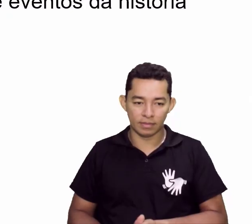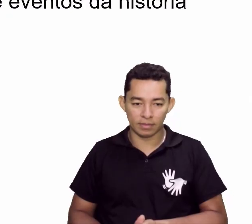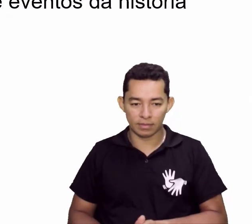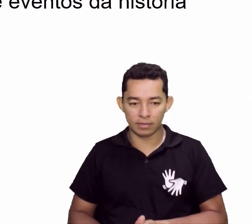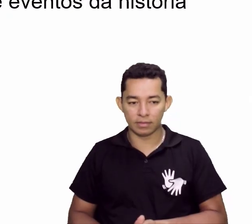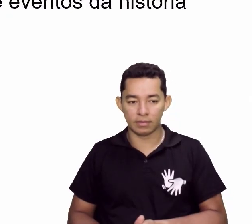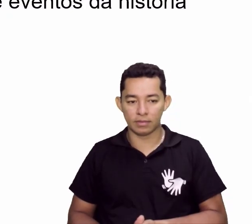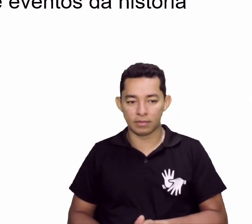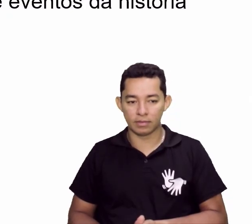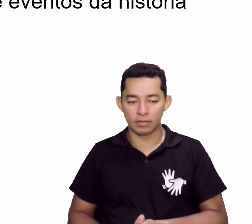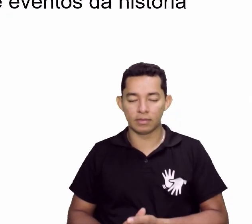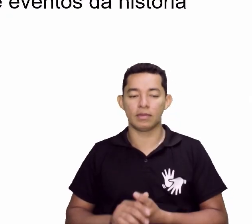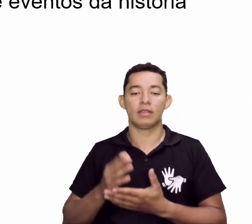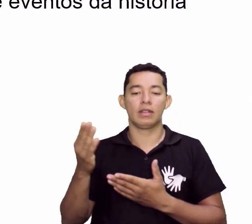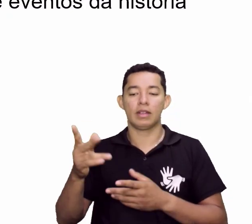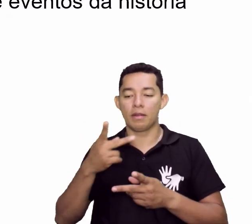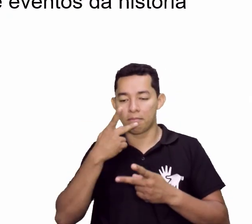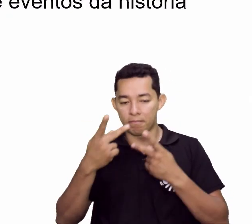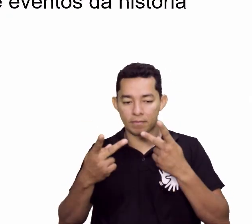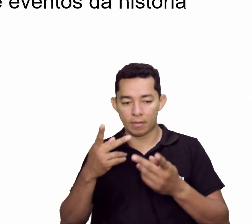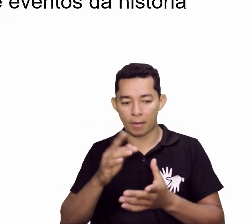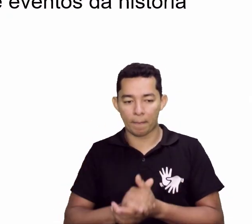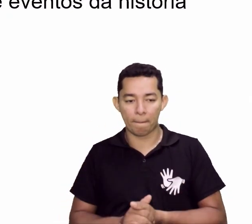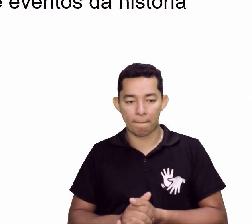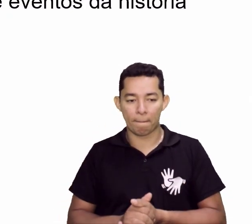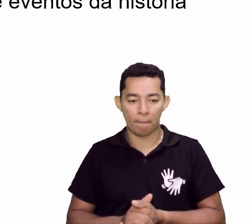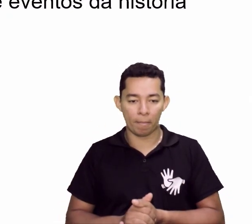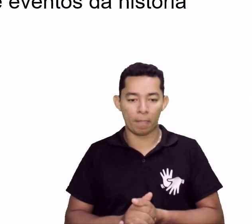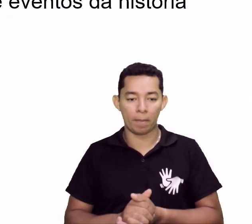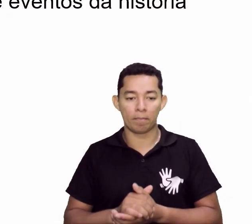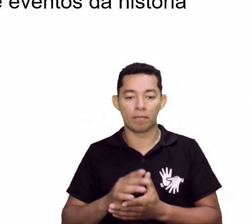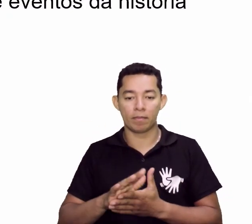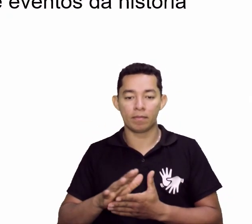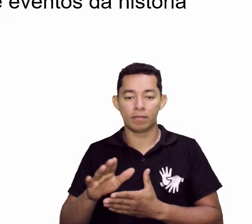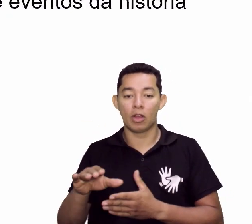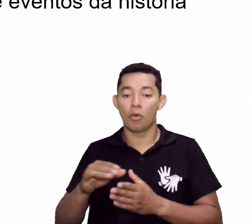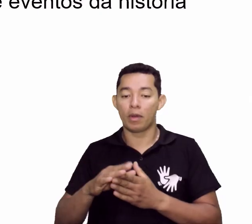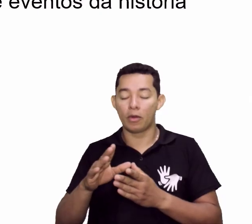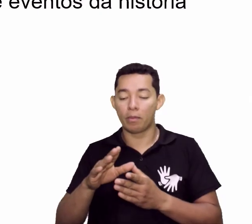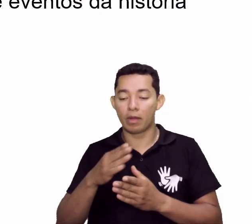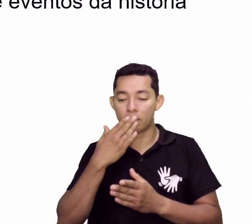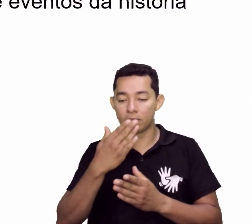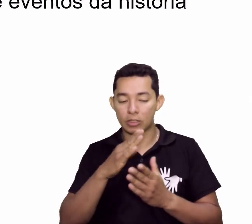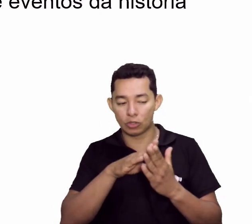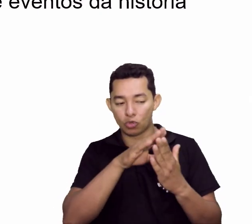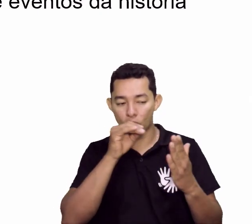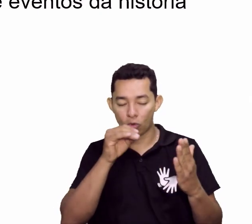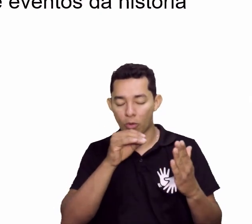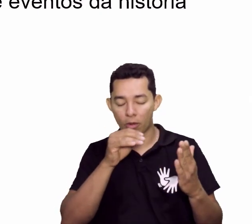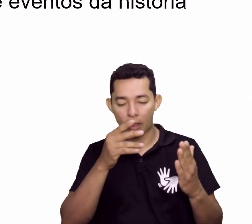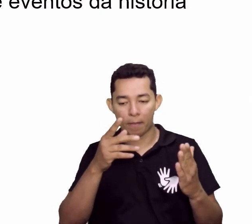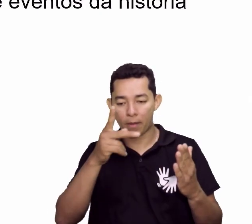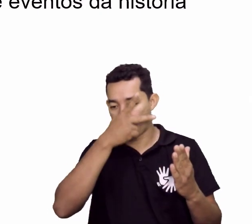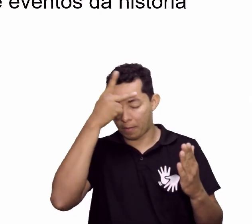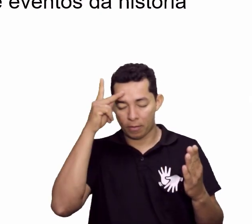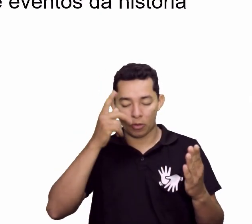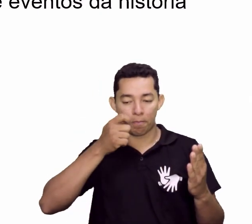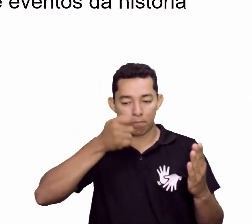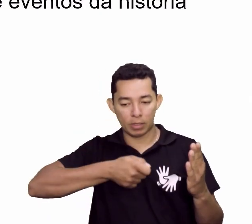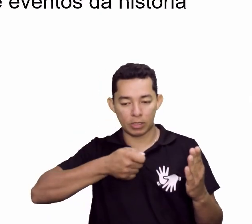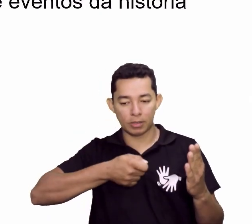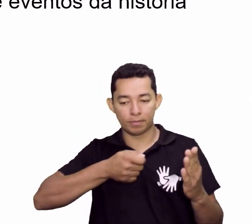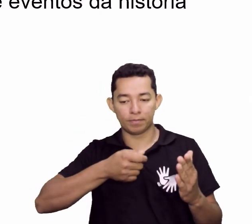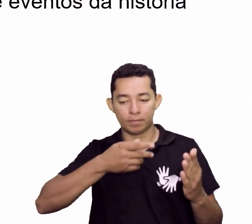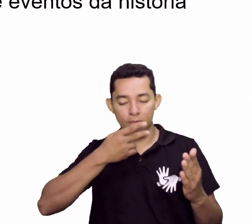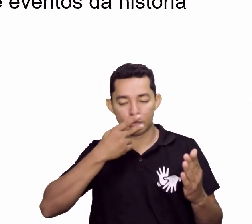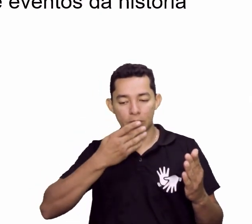também, outras coisas também que falamos. Realizadas em geral sob encomenda. Tá? Estou grifando aqui uma parte aqui